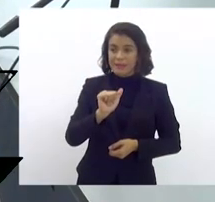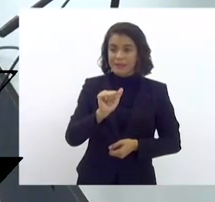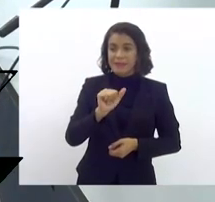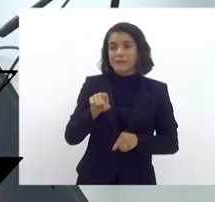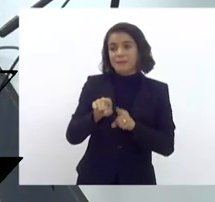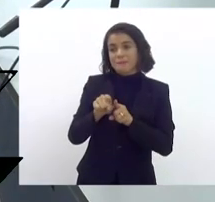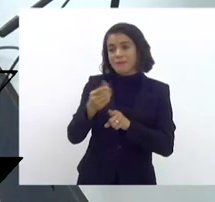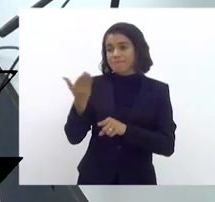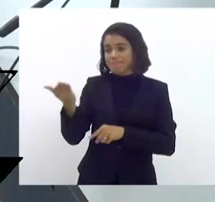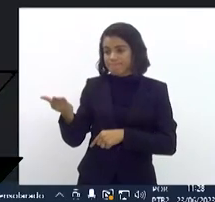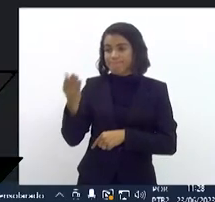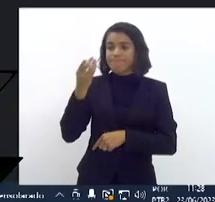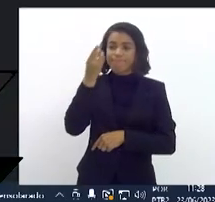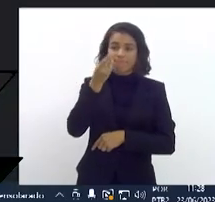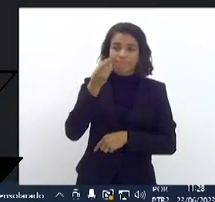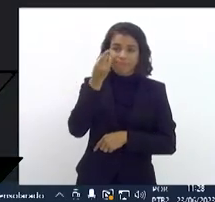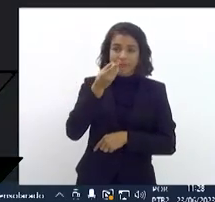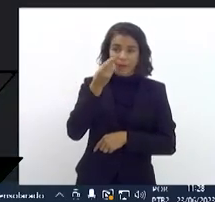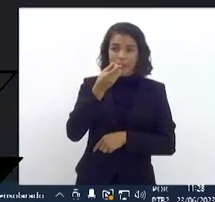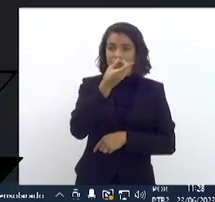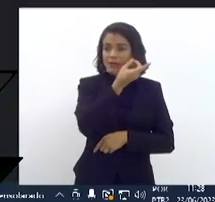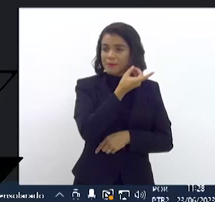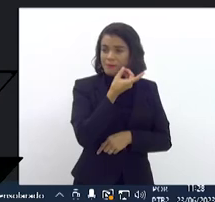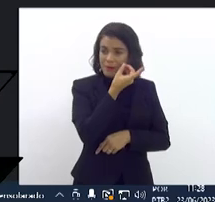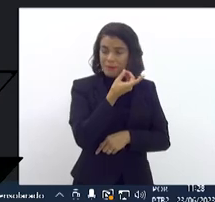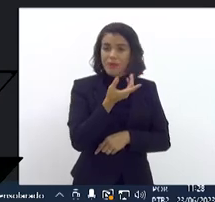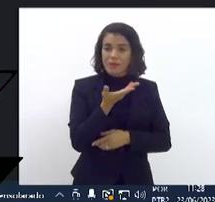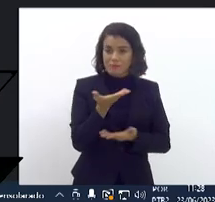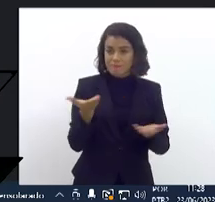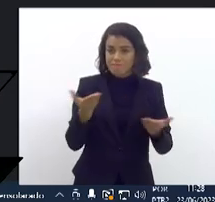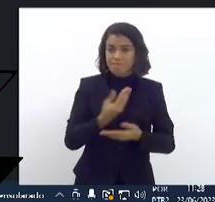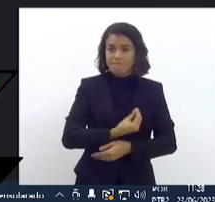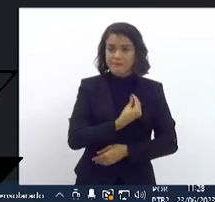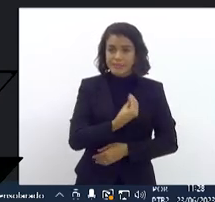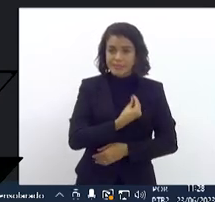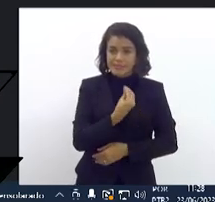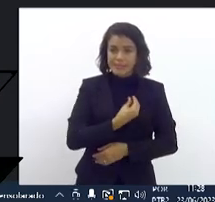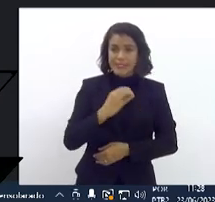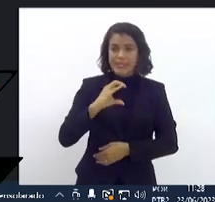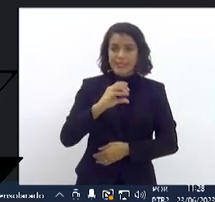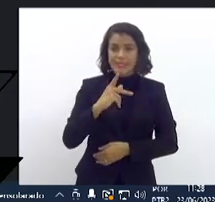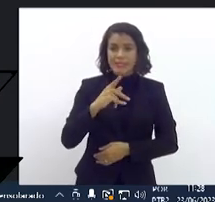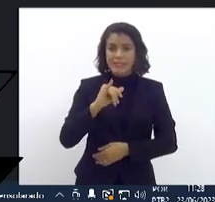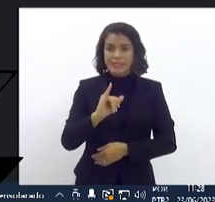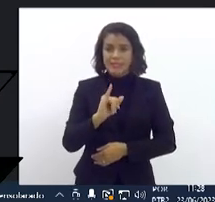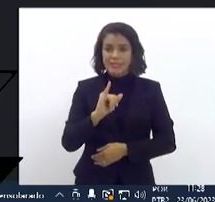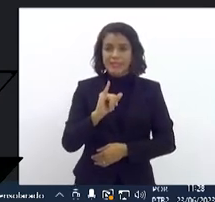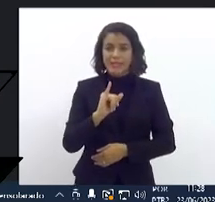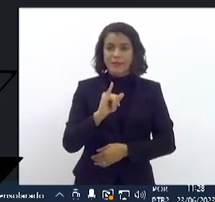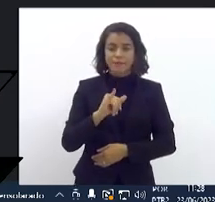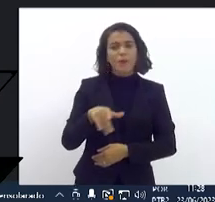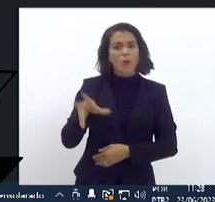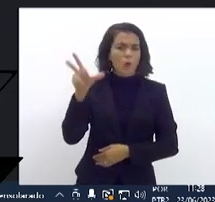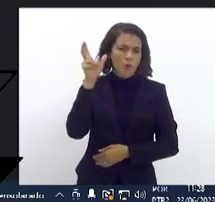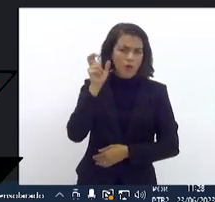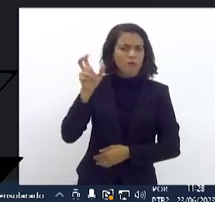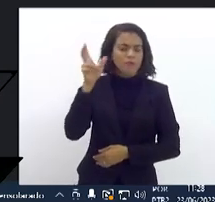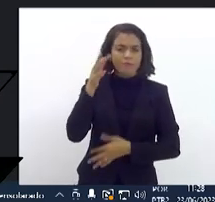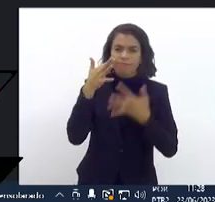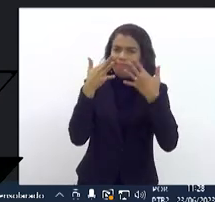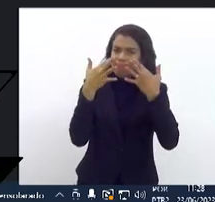as outras excelências que estão presentes neste momento na CPI ouvir atentamente